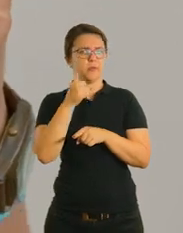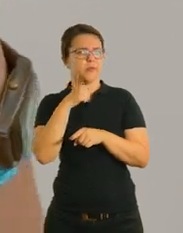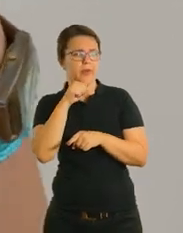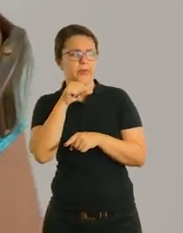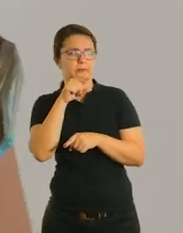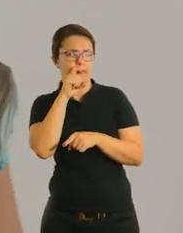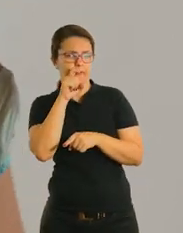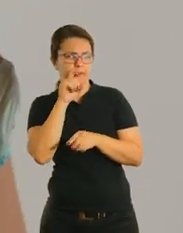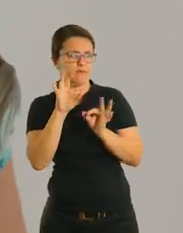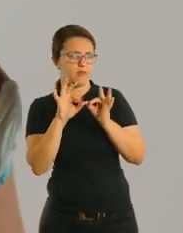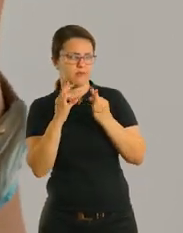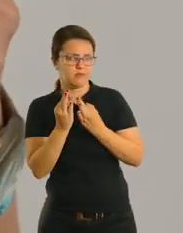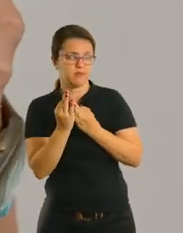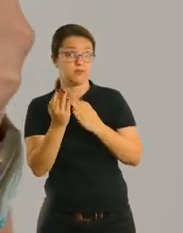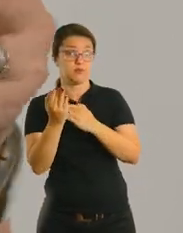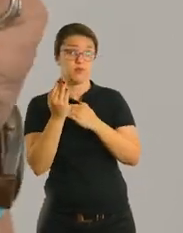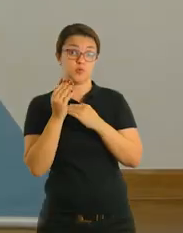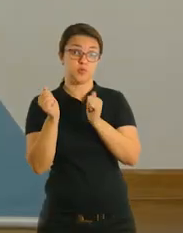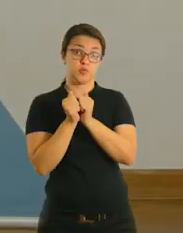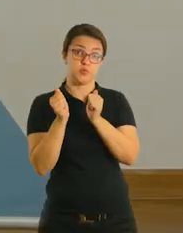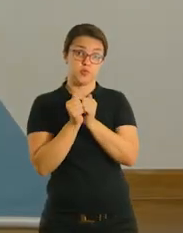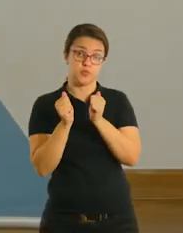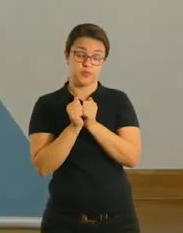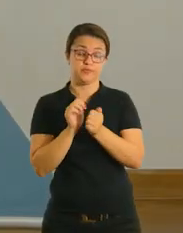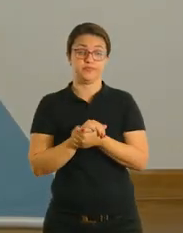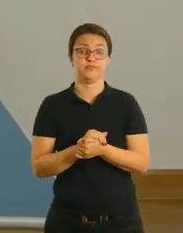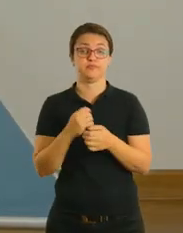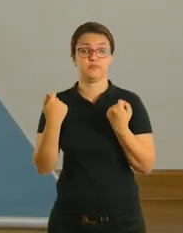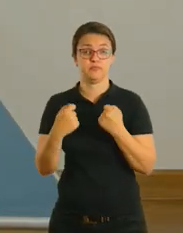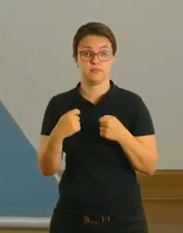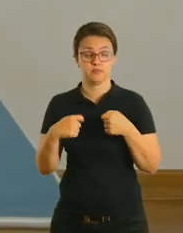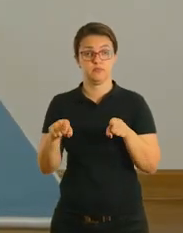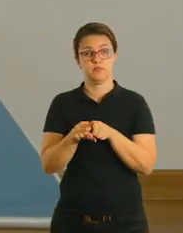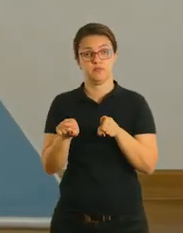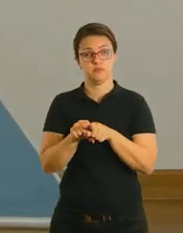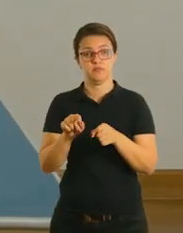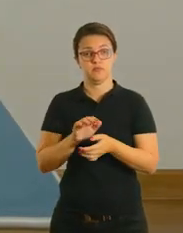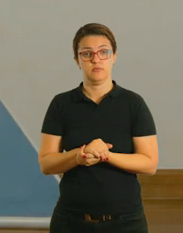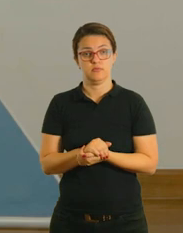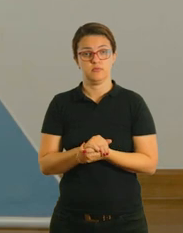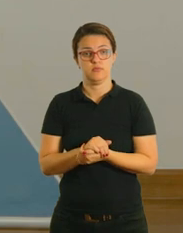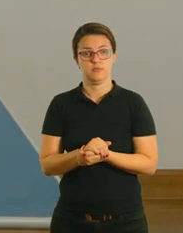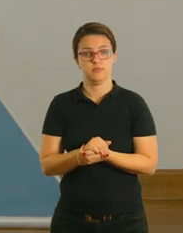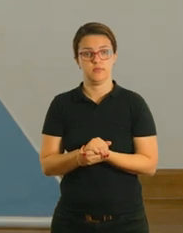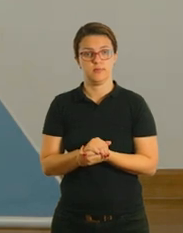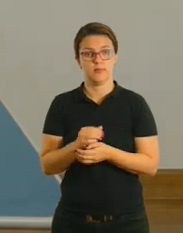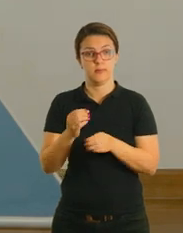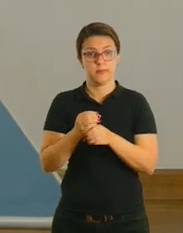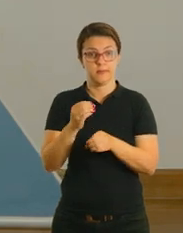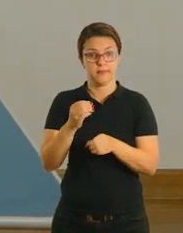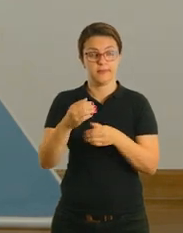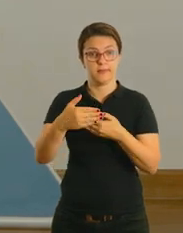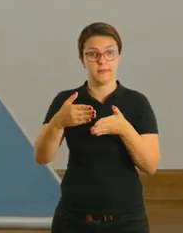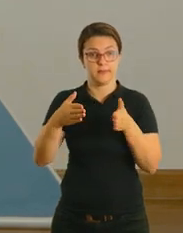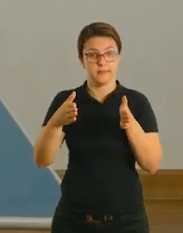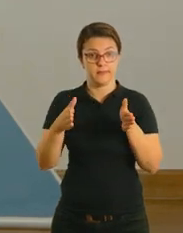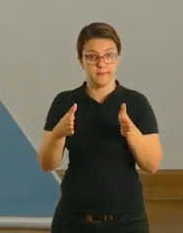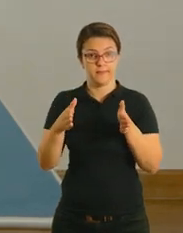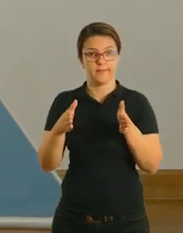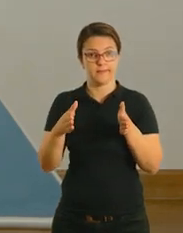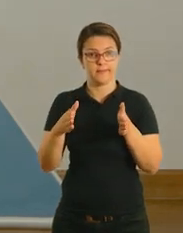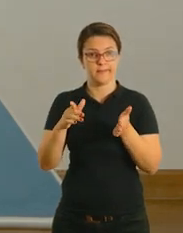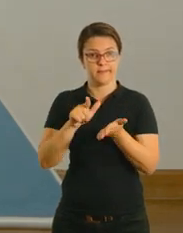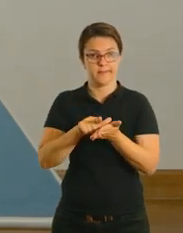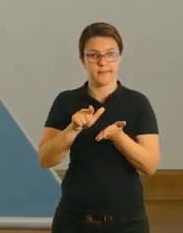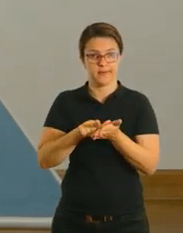e o papai fazer junto com vocês, tá? Vamos precisar também de pedaços de papelão para colar e fazer